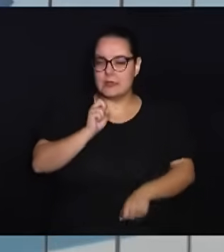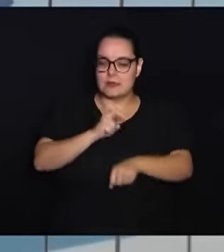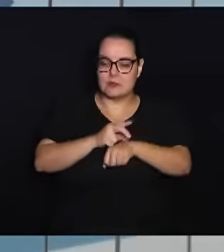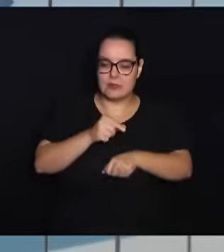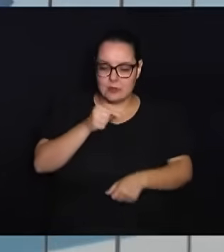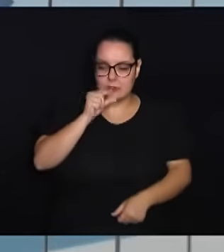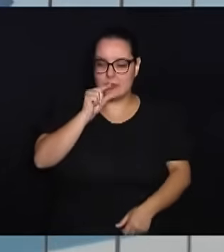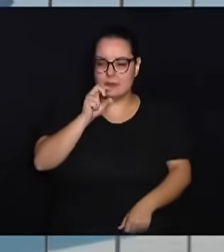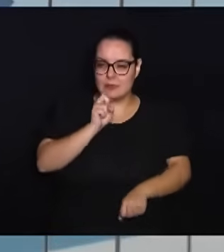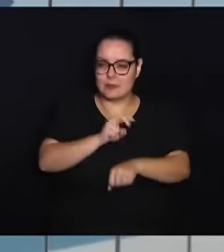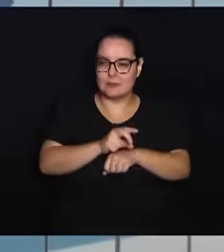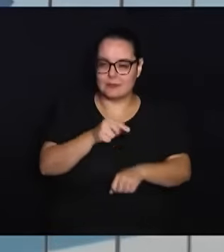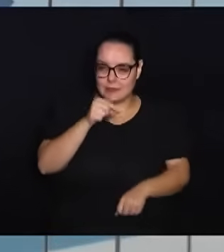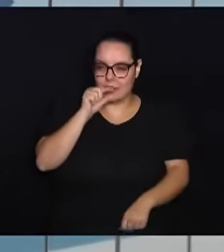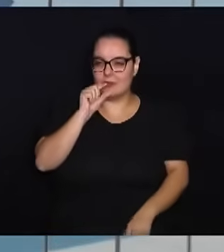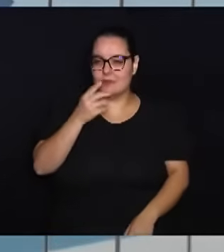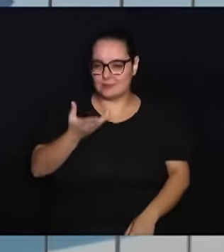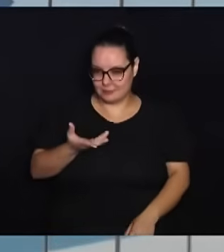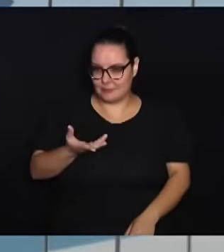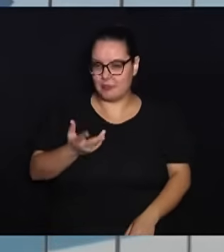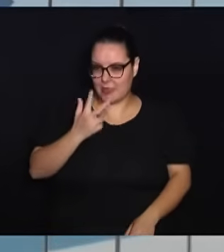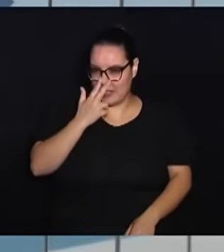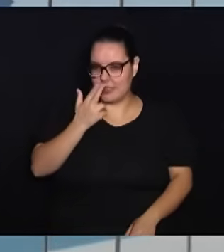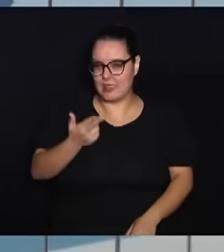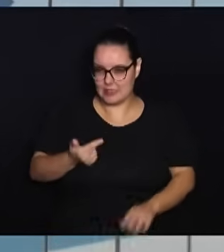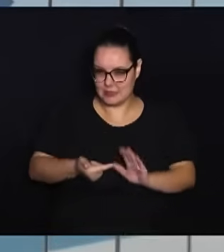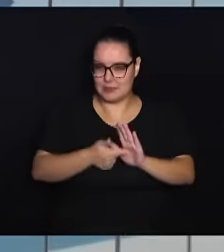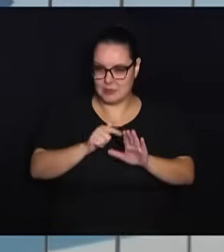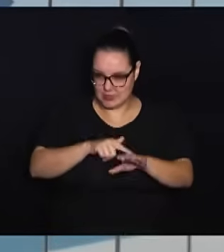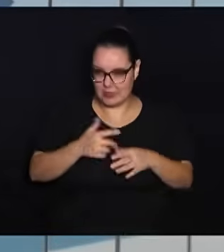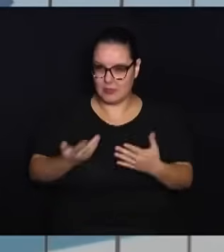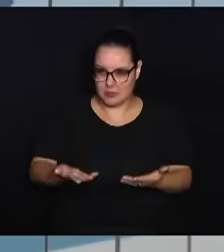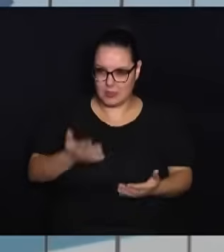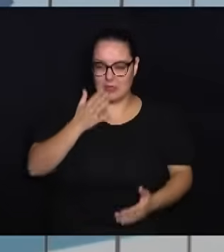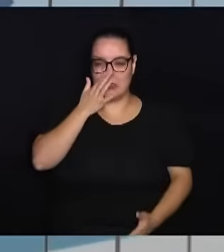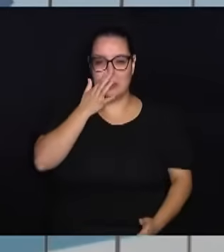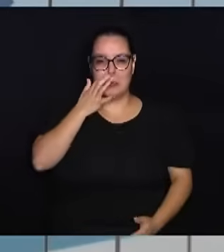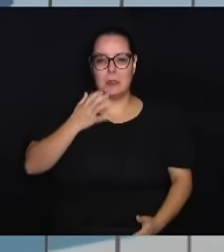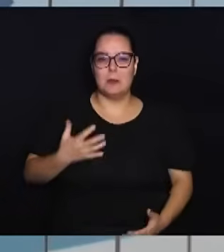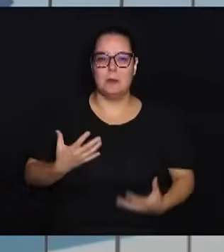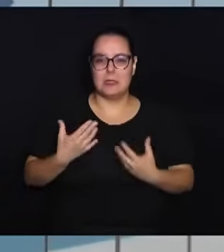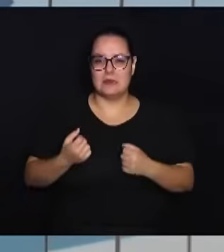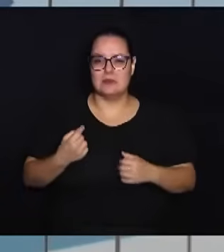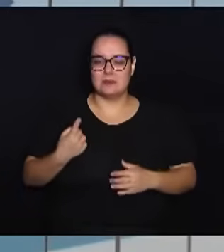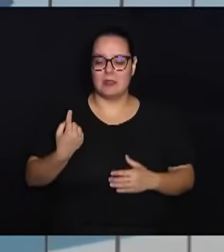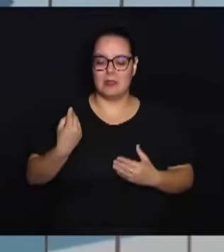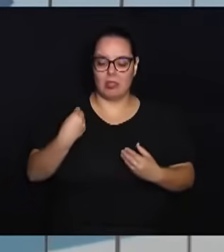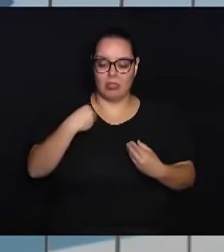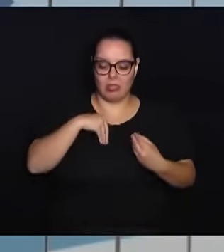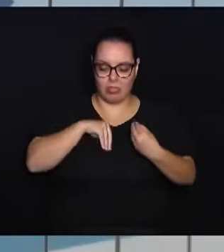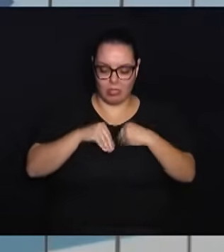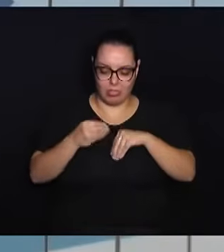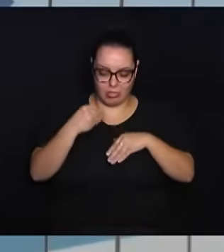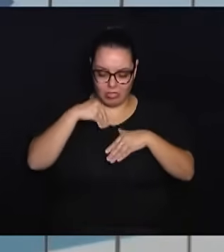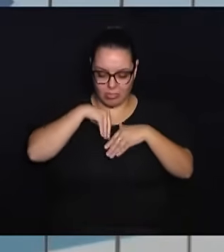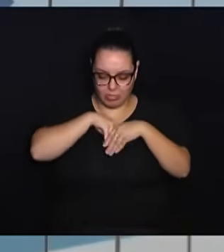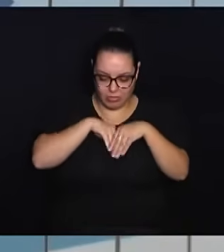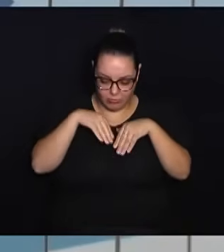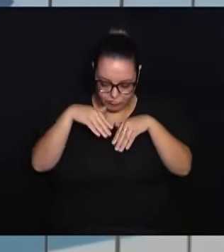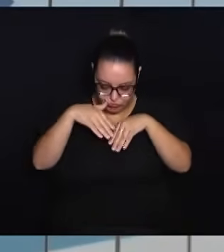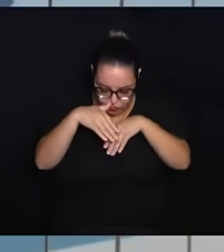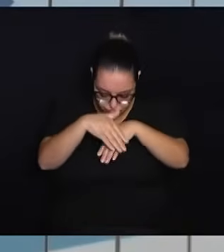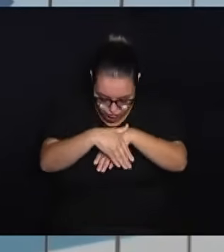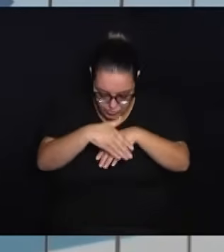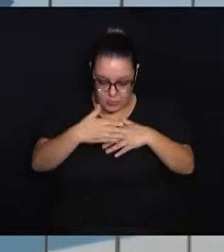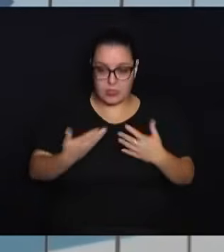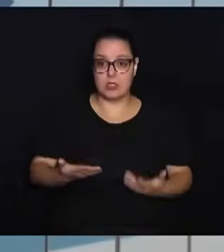alimentando ali, vai te colocando cada vez mais para baixo, no fundo do poço, né? Então, eu acredito que